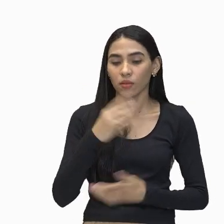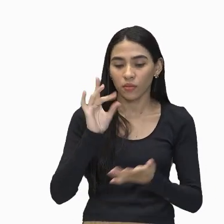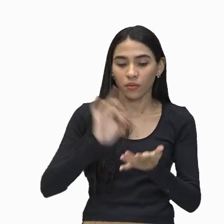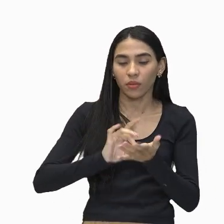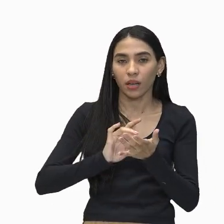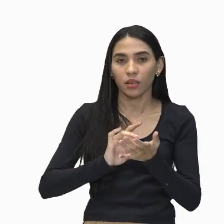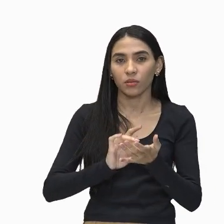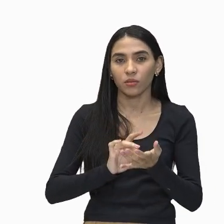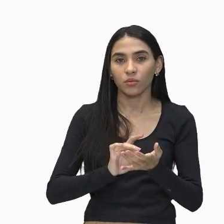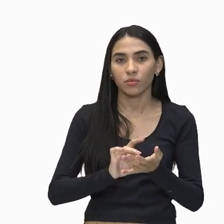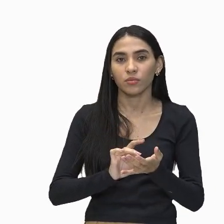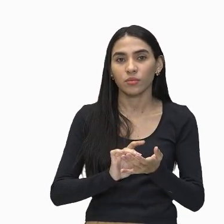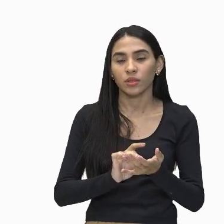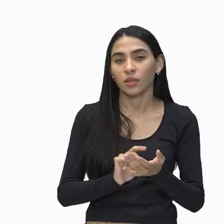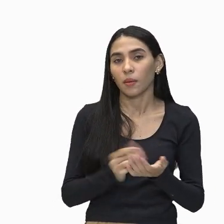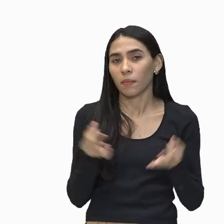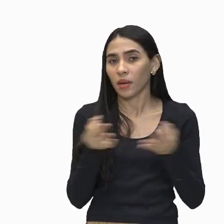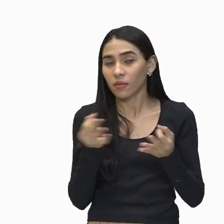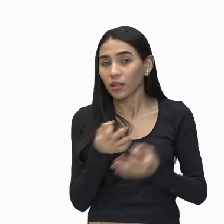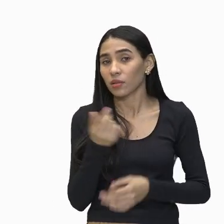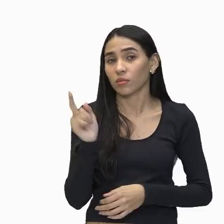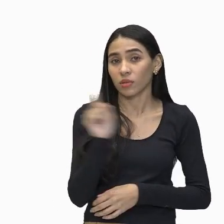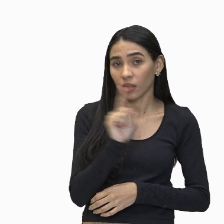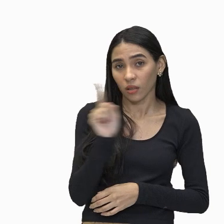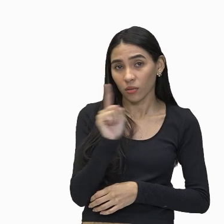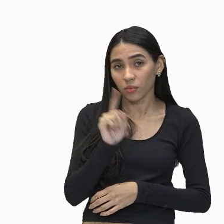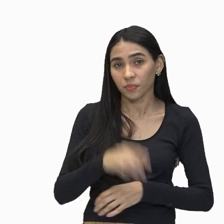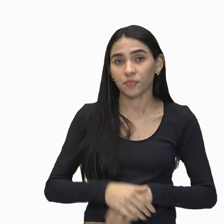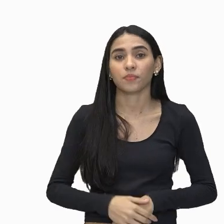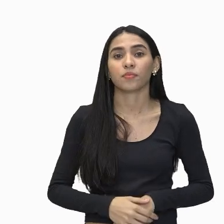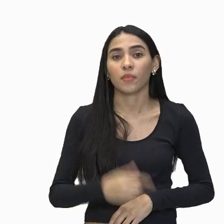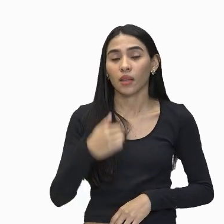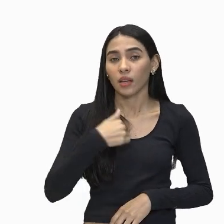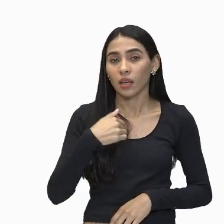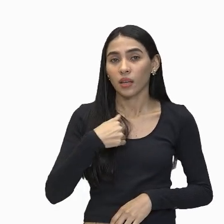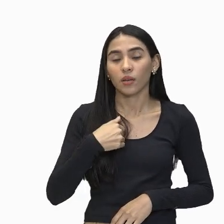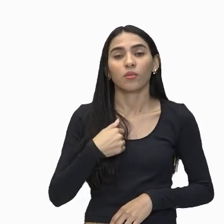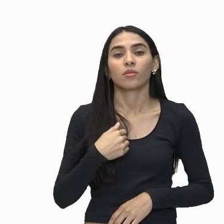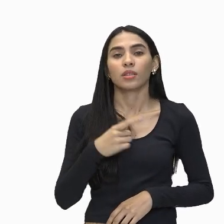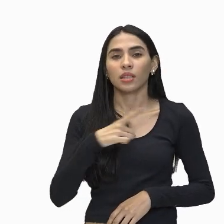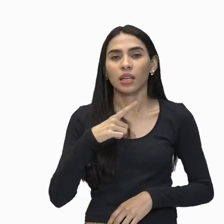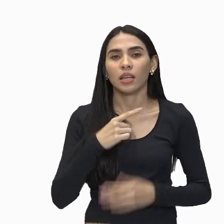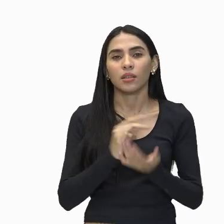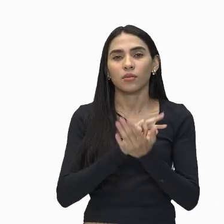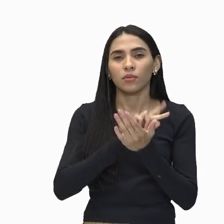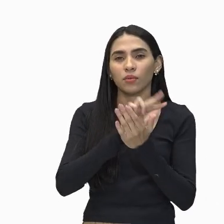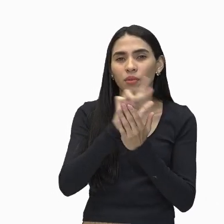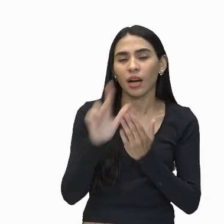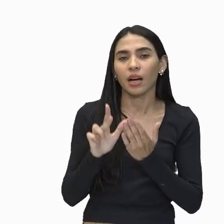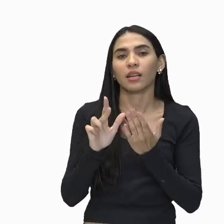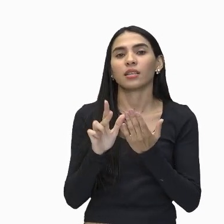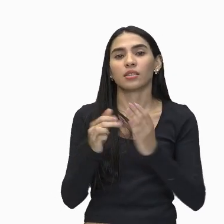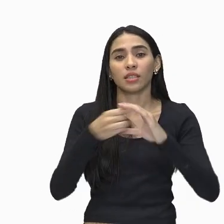realidade imperfeita. Eu sou uma realidade aberta. Eu sou uma